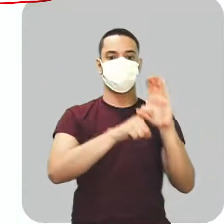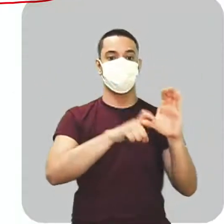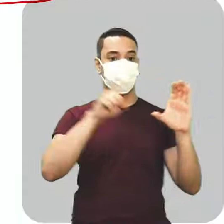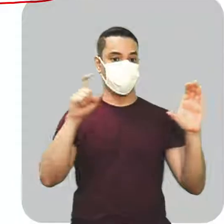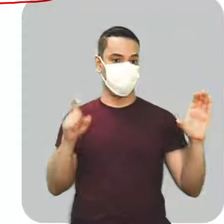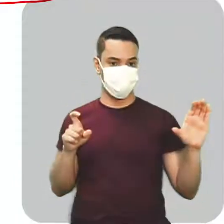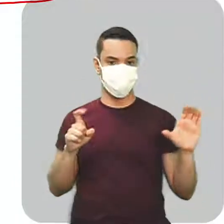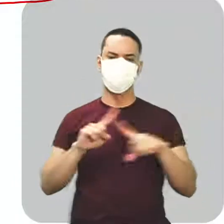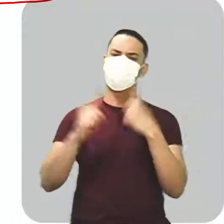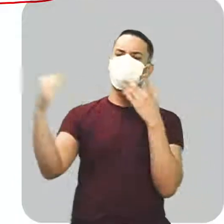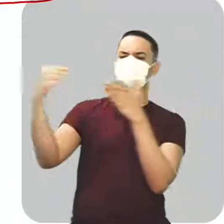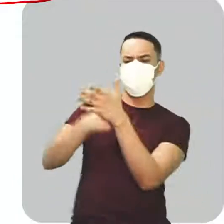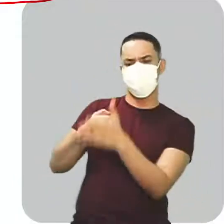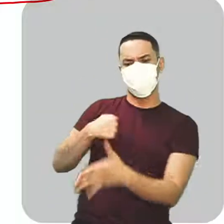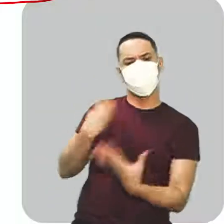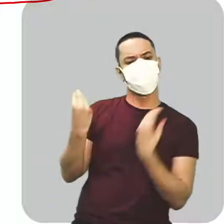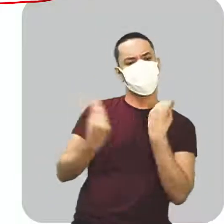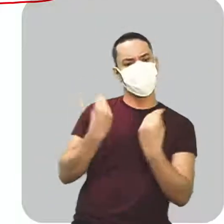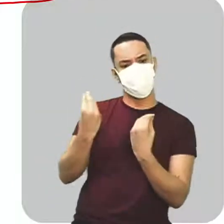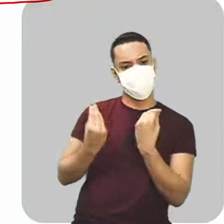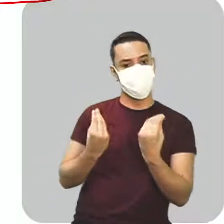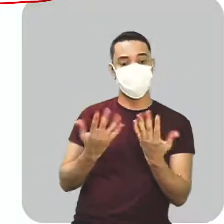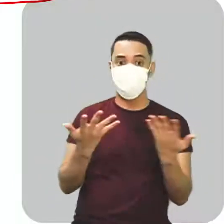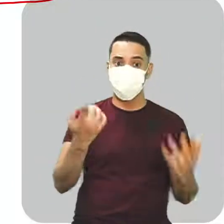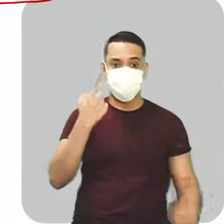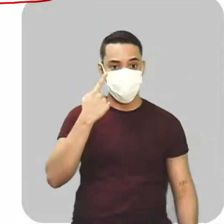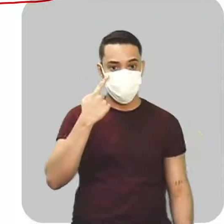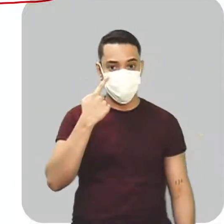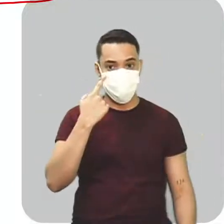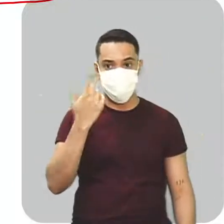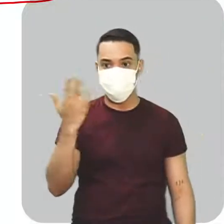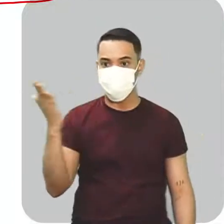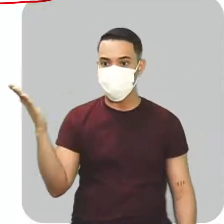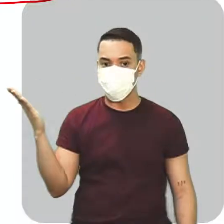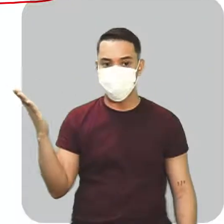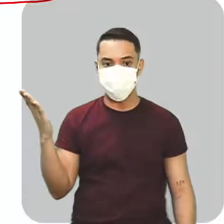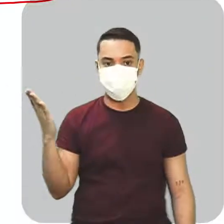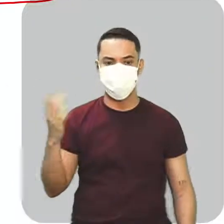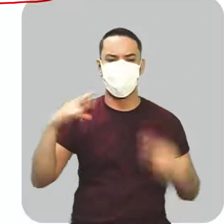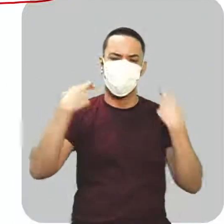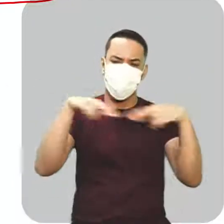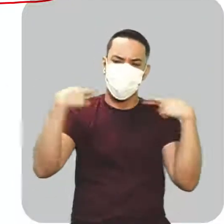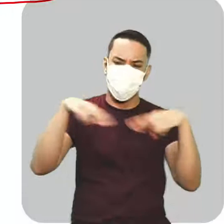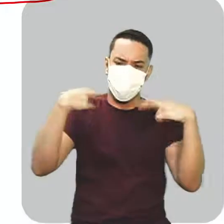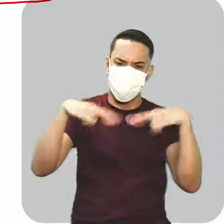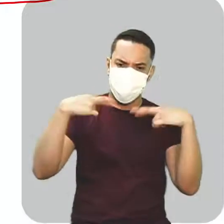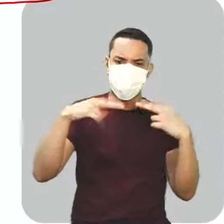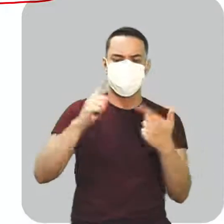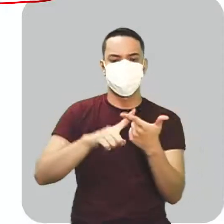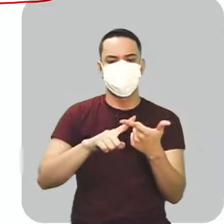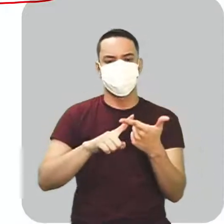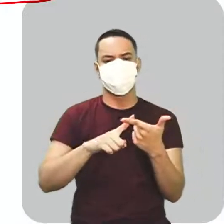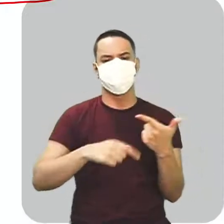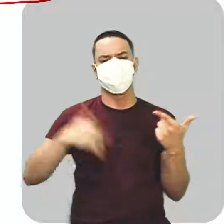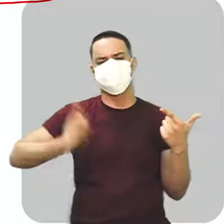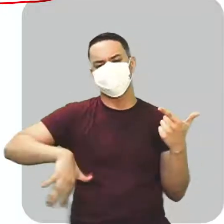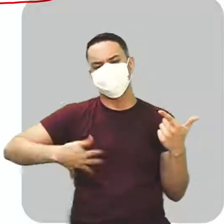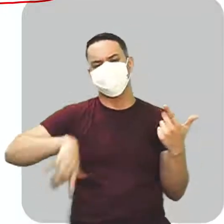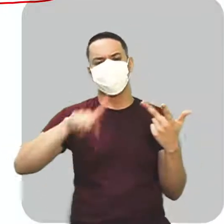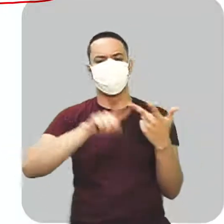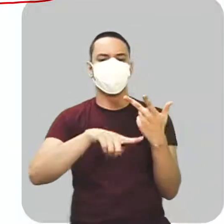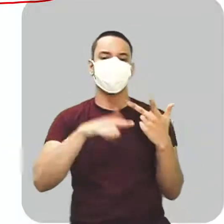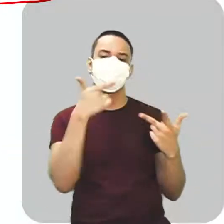vai perguntar assim para mim, como que são orações? Amadinho, olha só. Resmungam, urram, gargalham